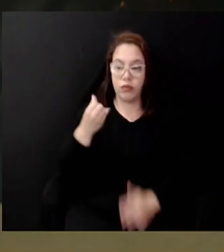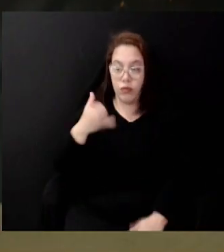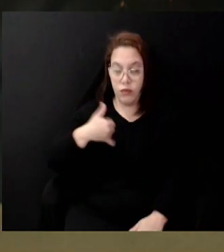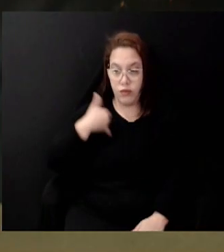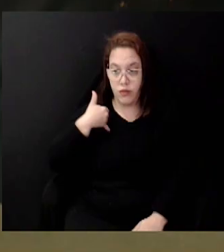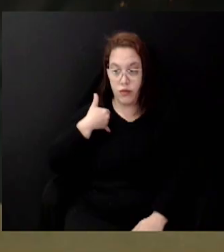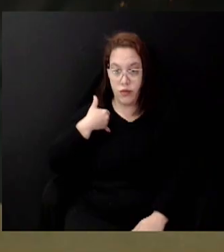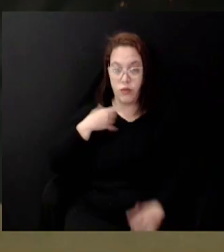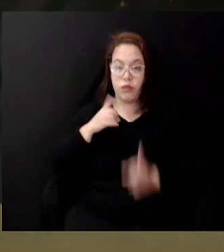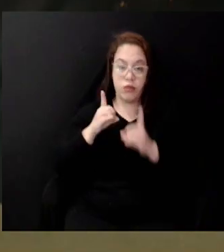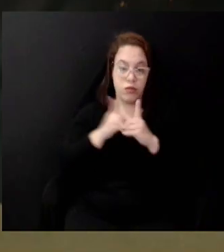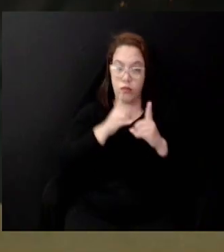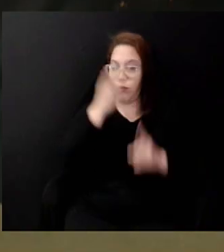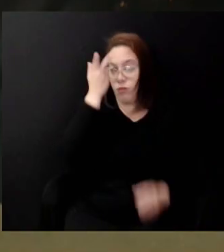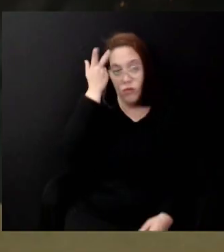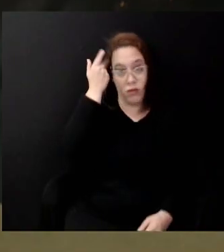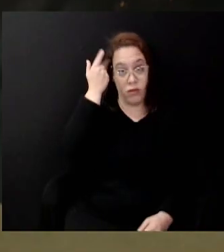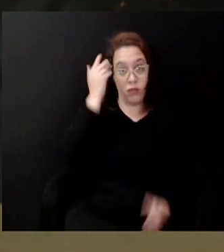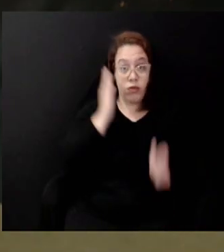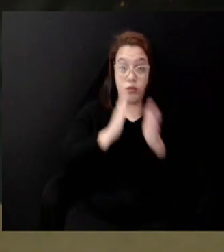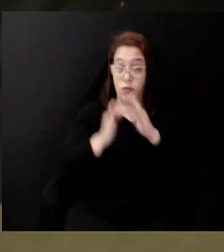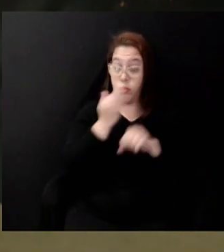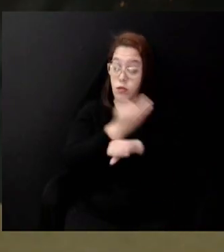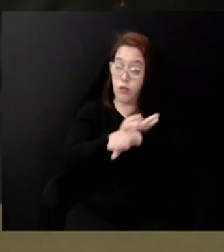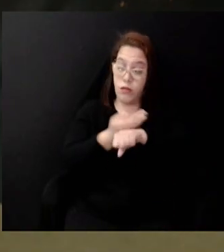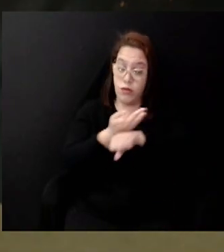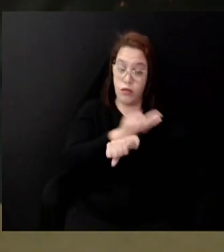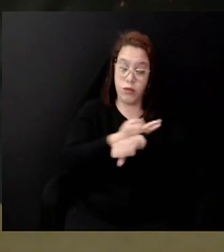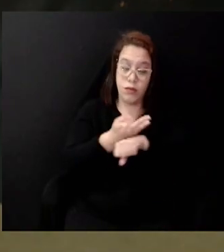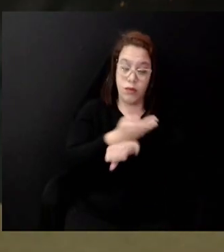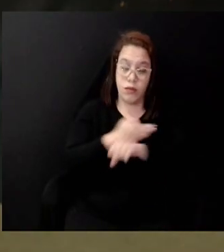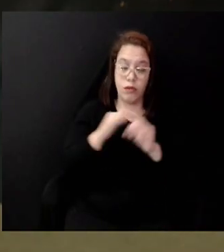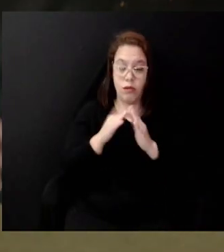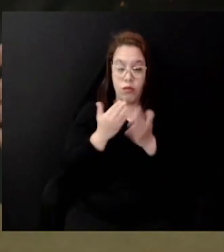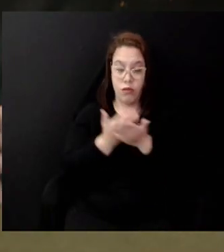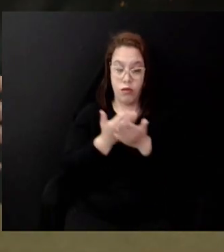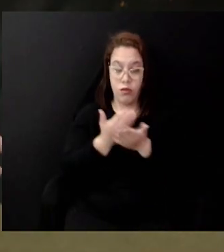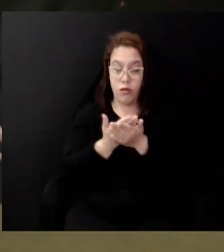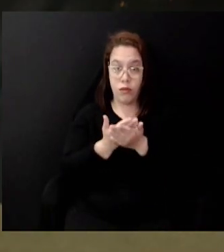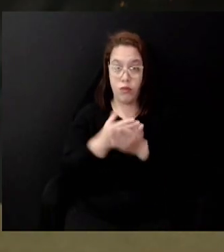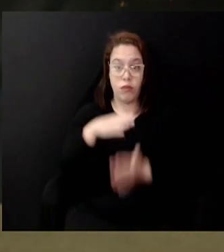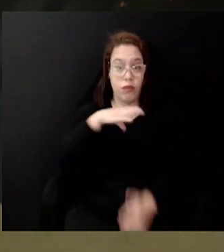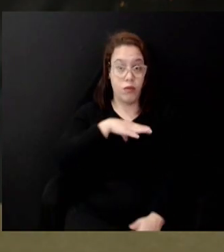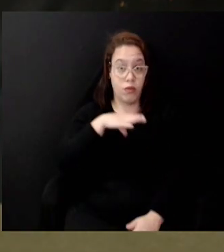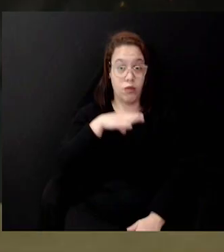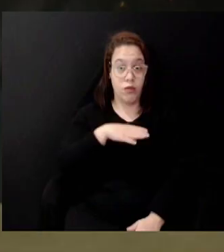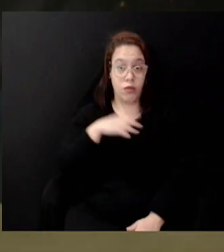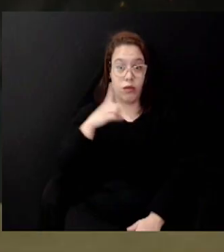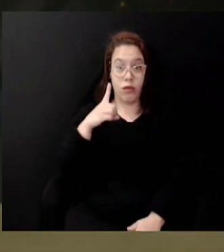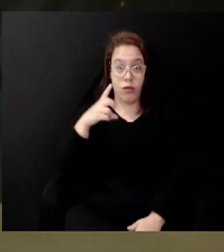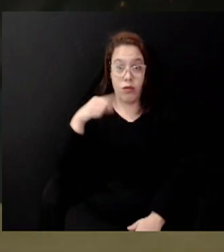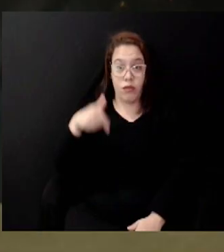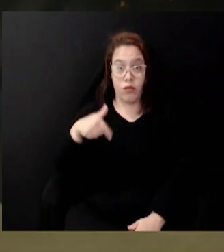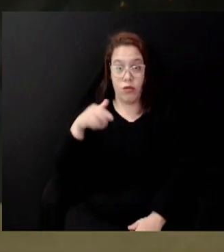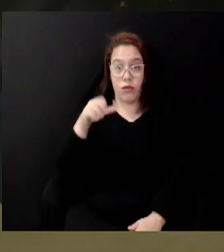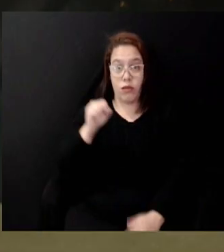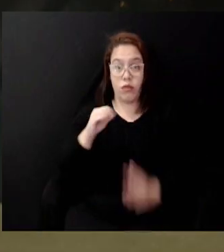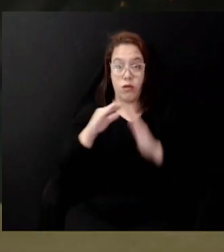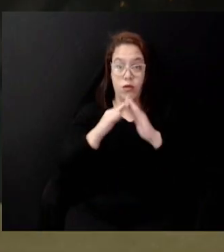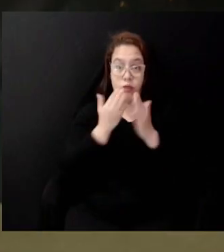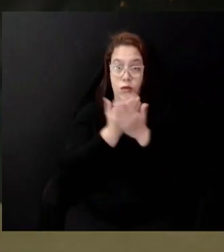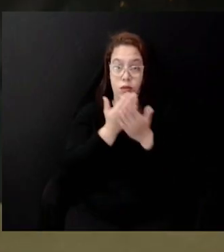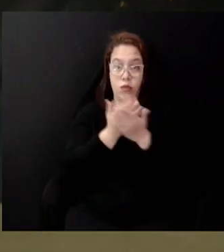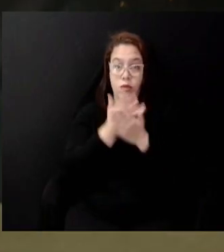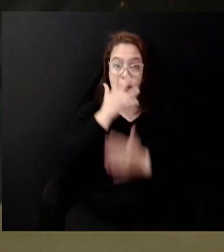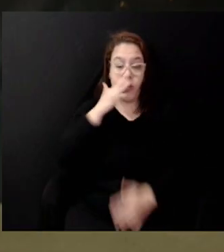atendimento normalmente durante o período das férias escolares. Atualmente, a rede municipal é composta por 178 escolas de educação infantil,